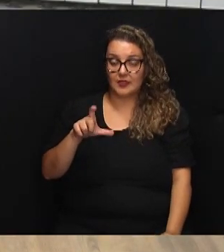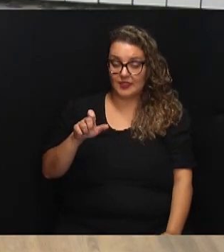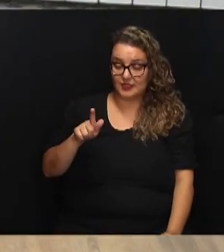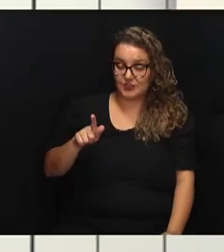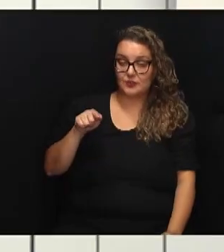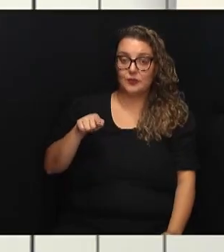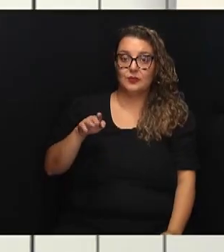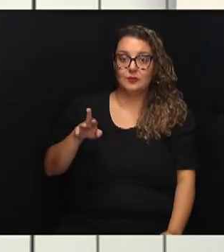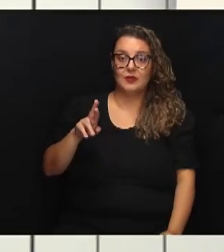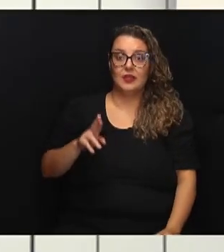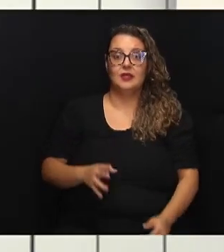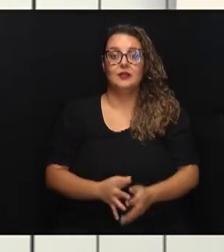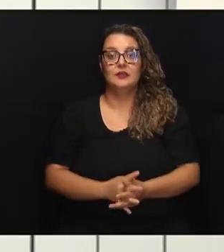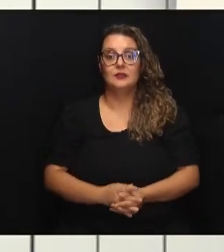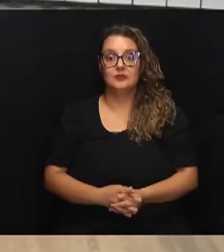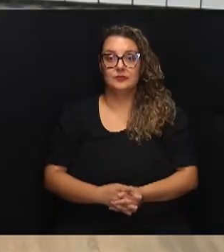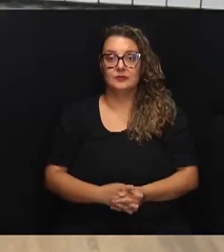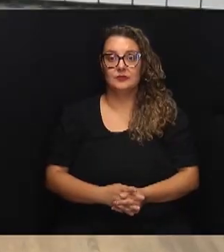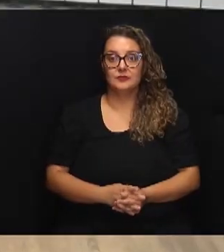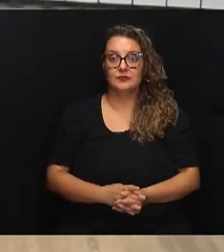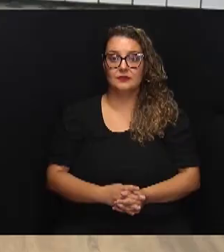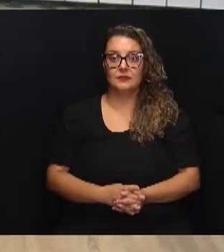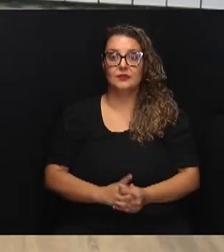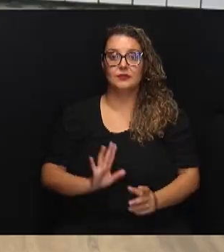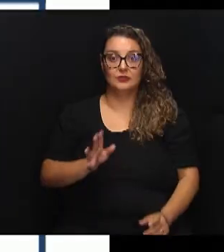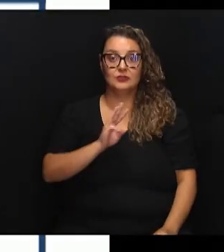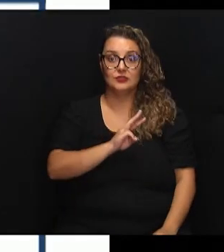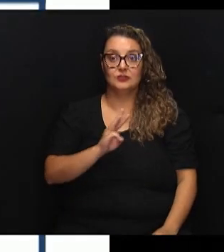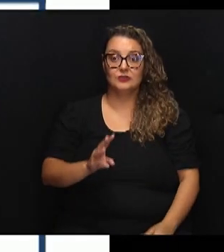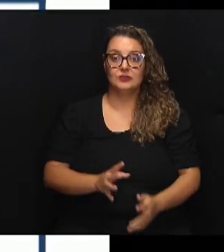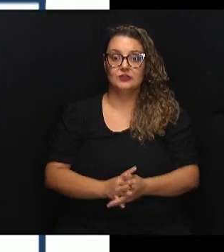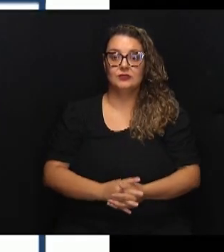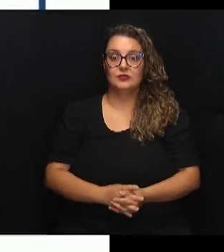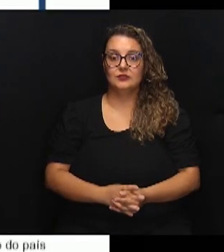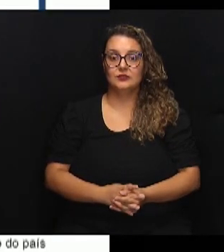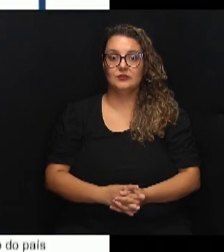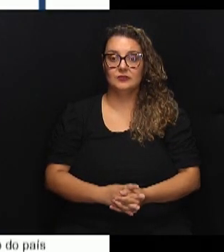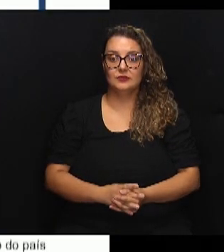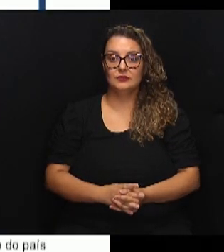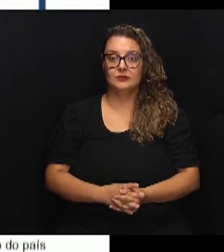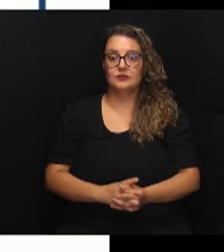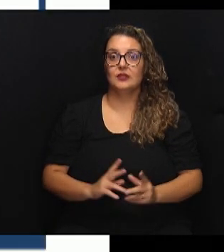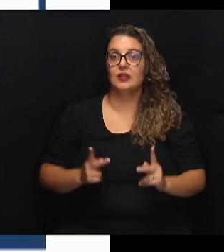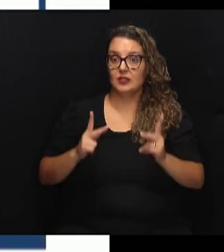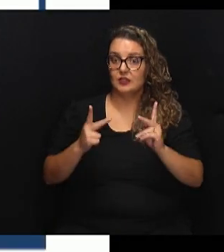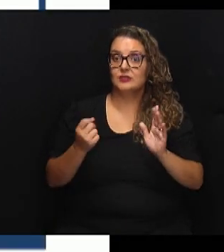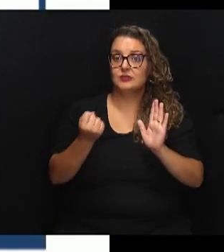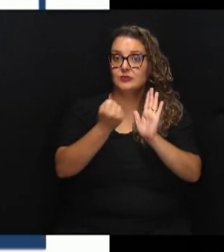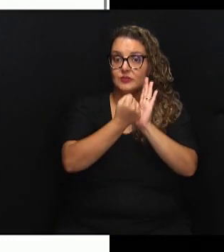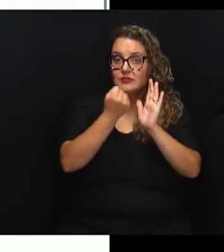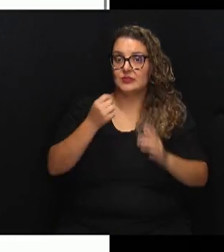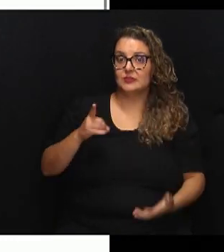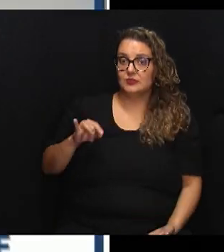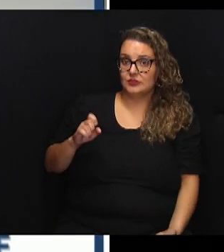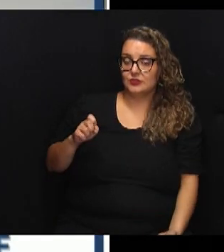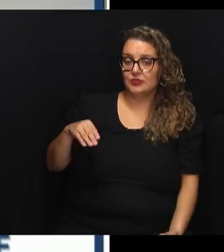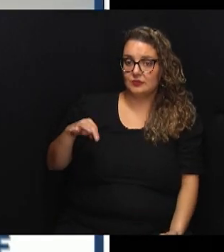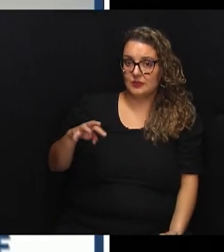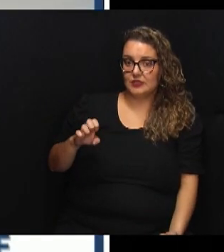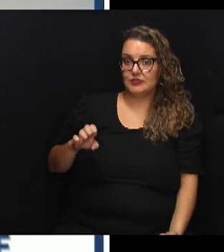campinas.sp.leg.br. Vou pedir para o pessoal colocar, eu já estou inclusive na página aqui, olha. Já aparece a conquista do selo Diamante, a gente entra na